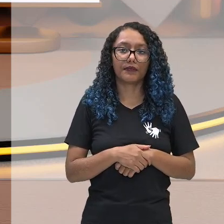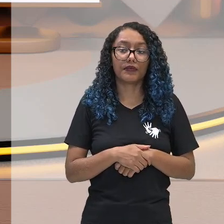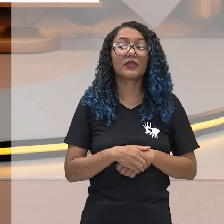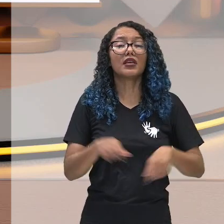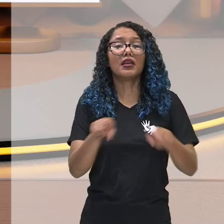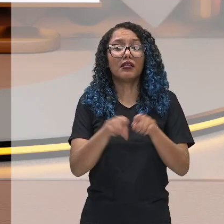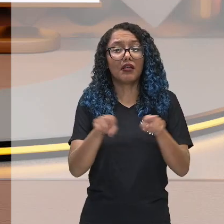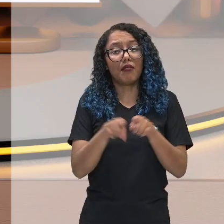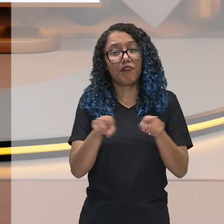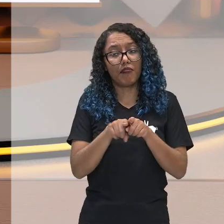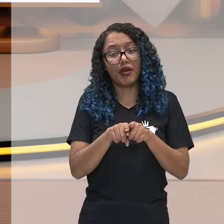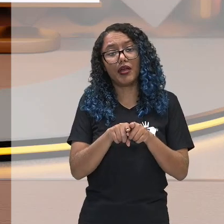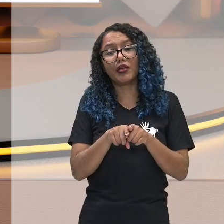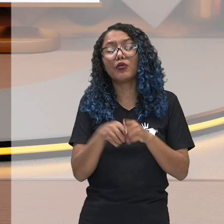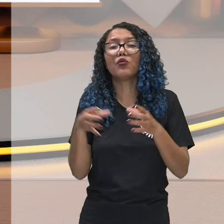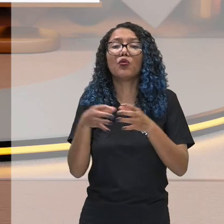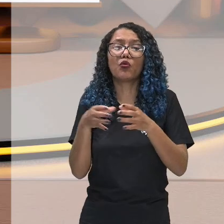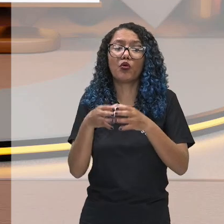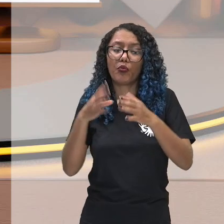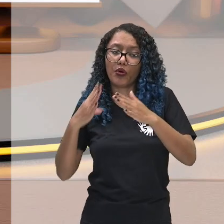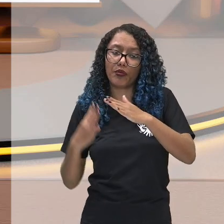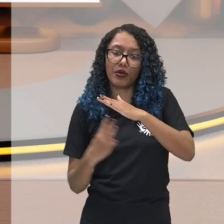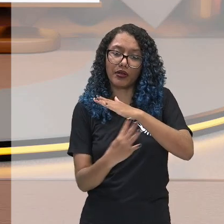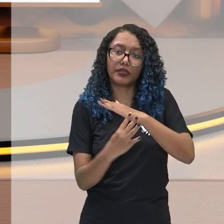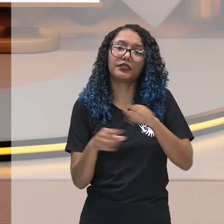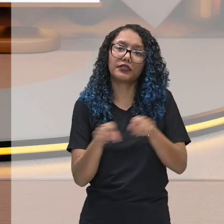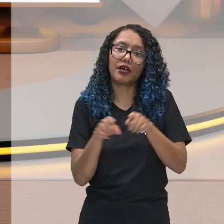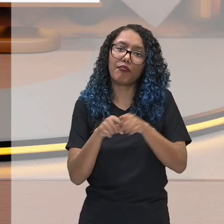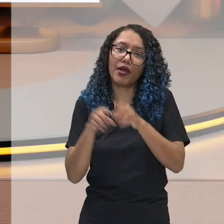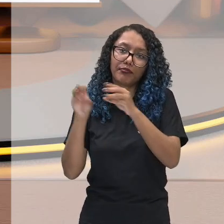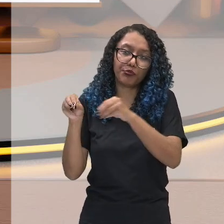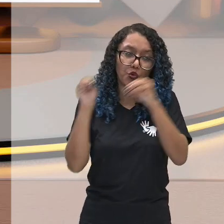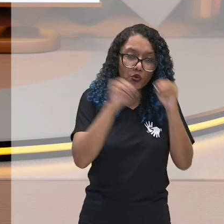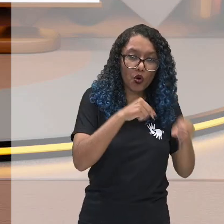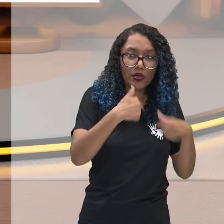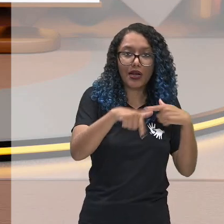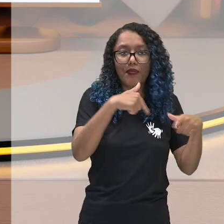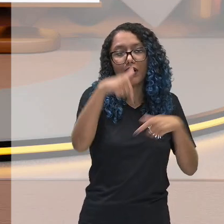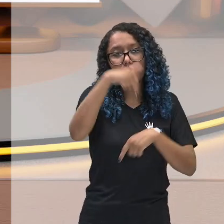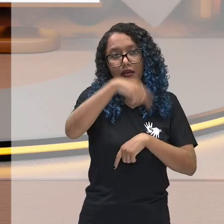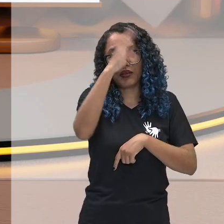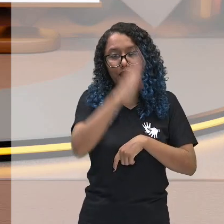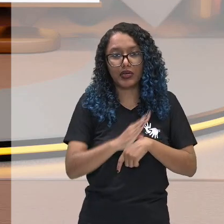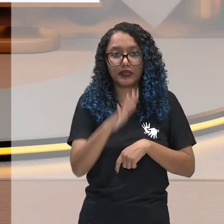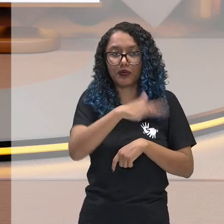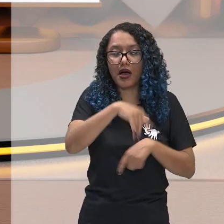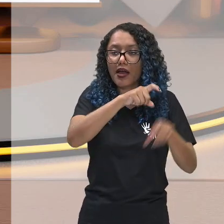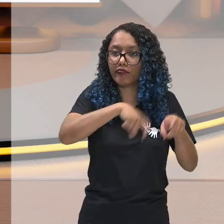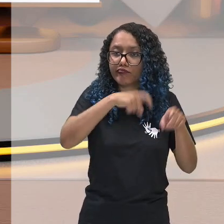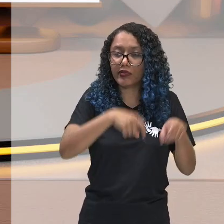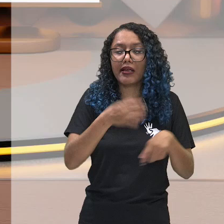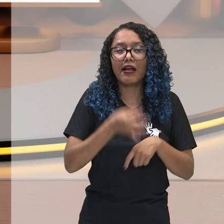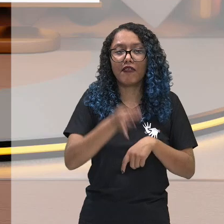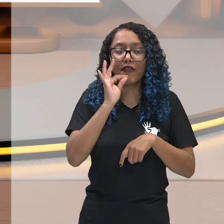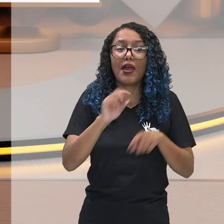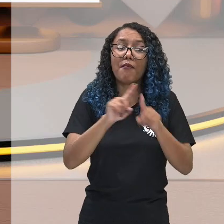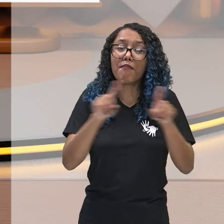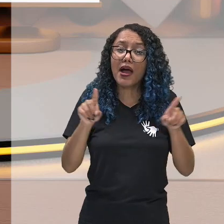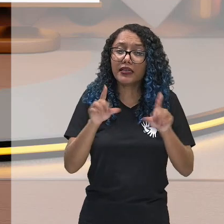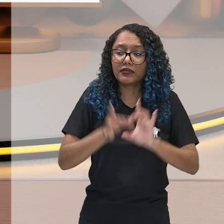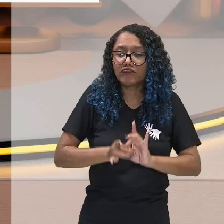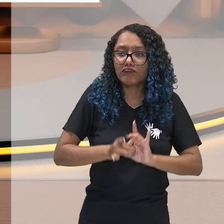para o Brasil para trabalhar na lavoura de café, tá, gente? E após a abolição da escravidão, a gente vai ver